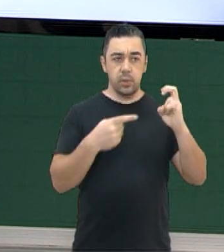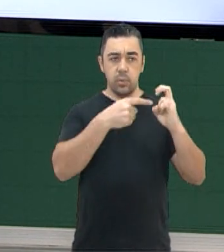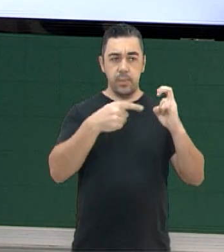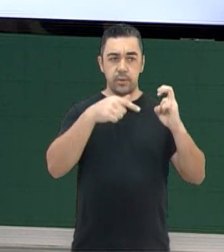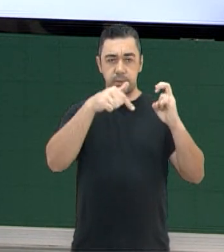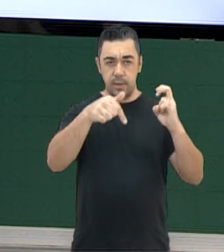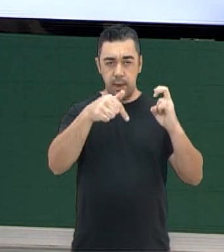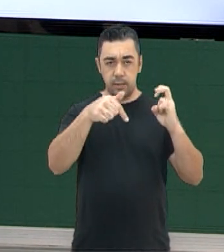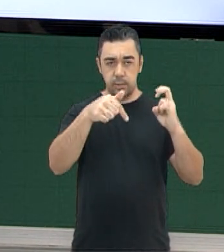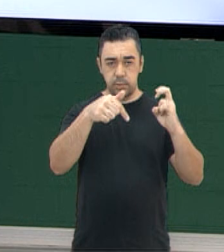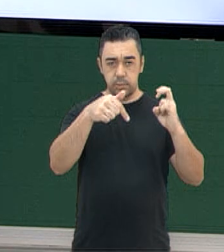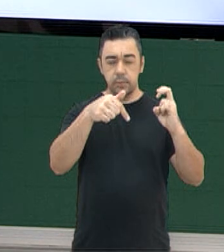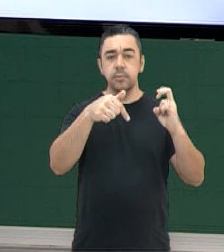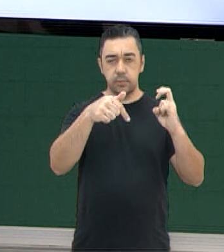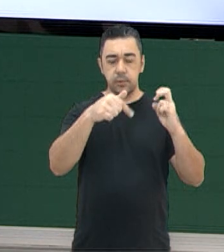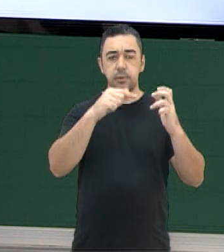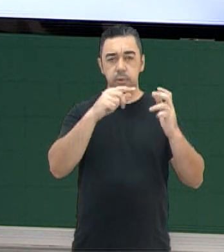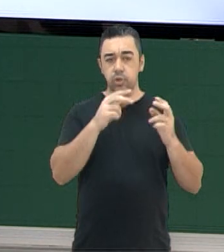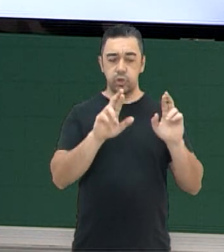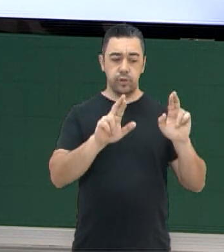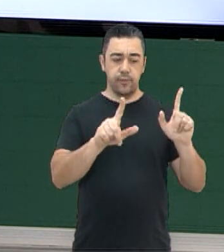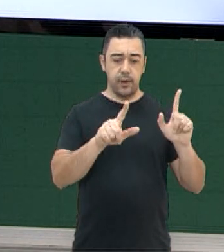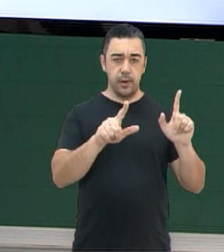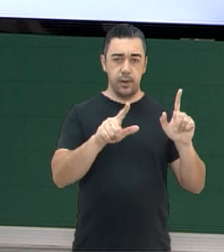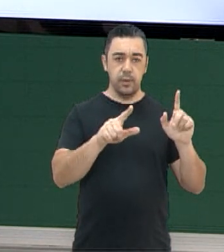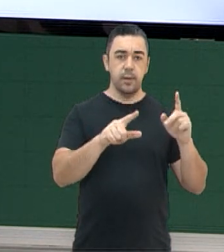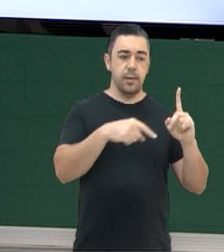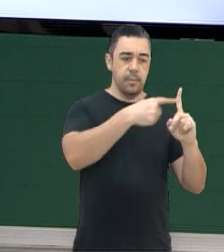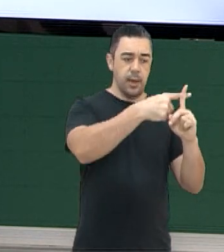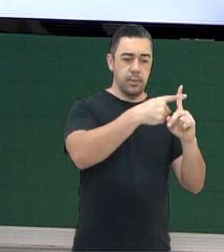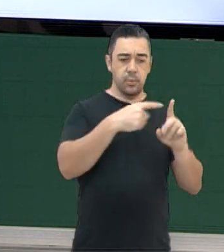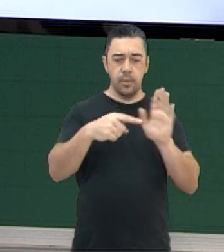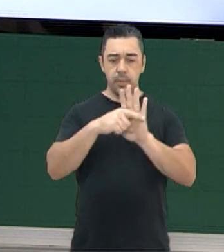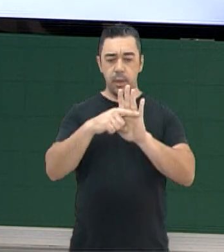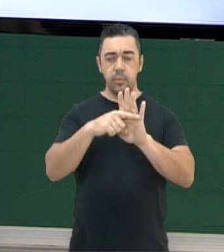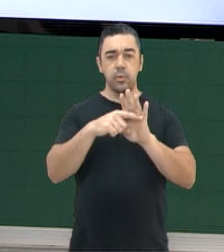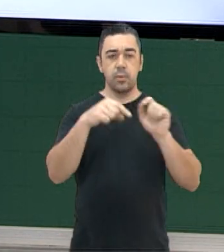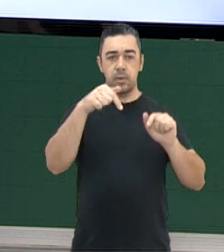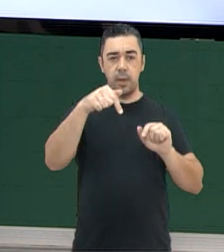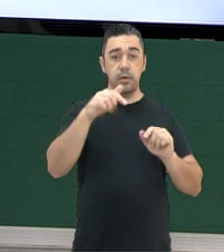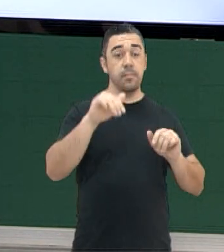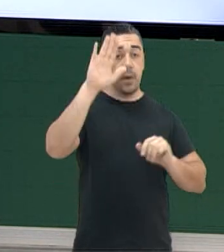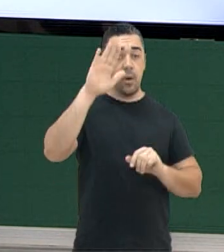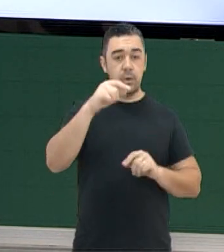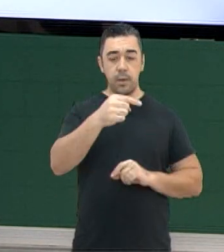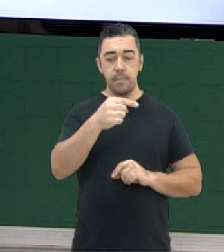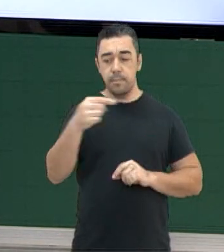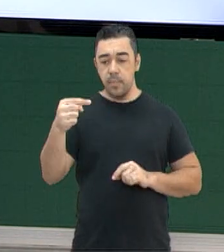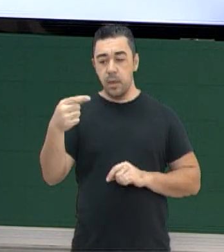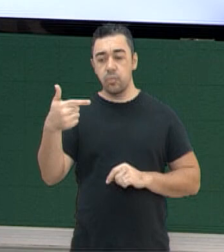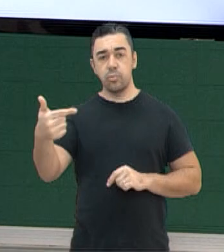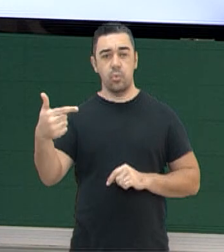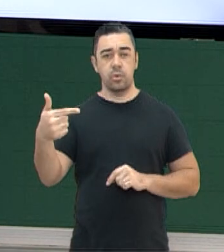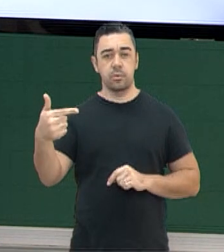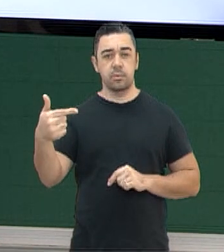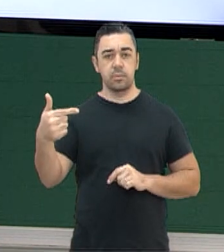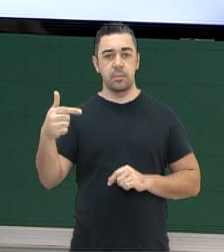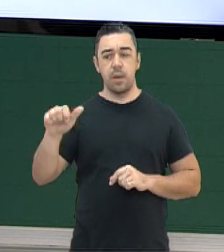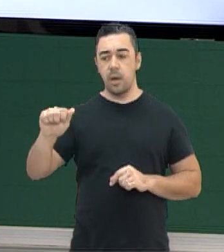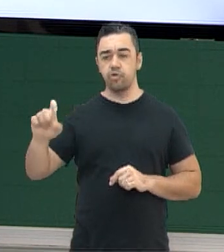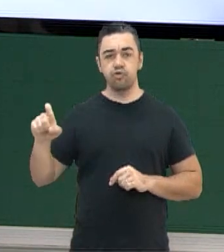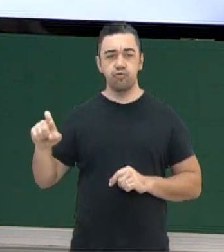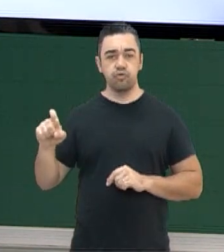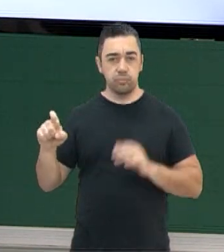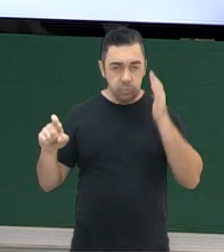menos 7, sinais diferentes, subtrai e permanece sinal do número maior. Então, resposta, menos